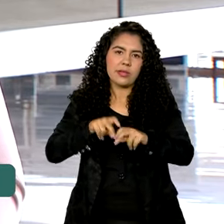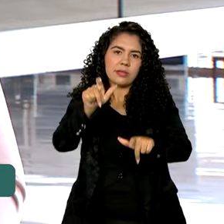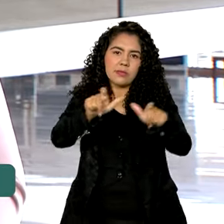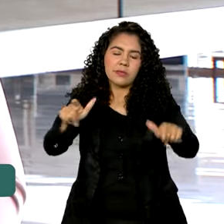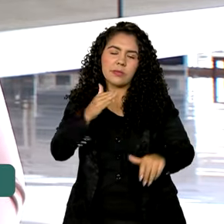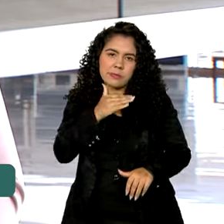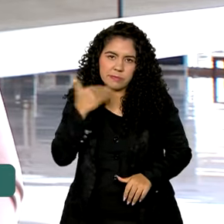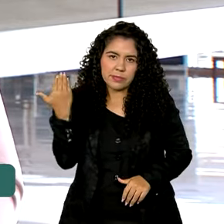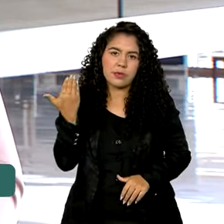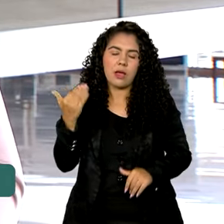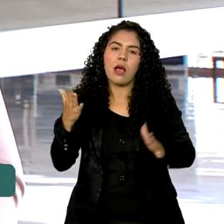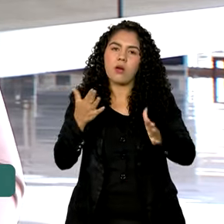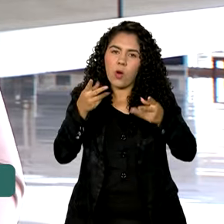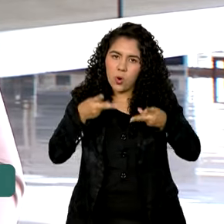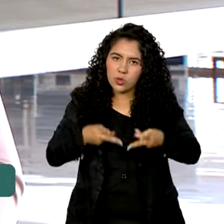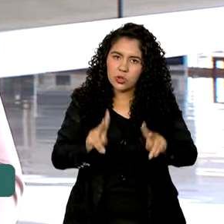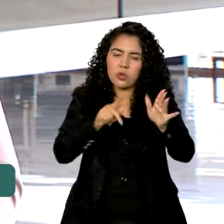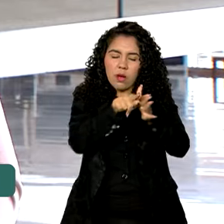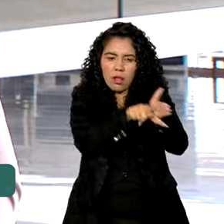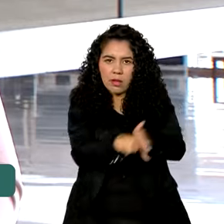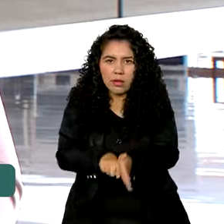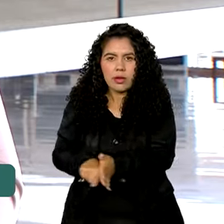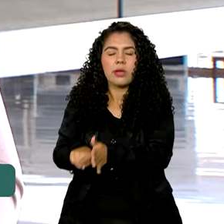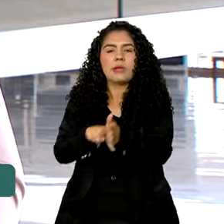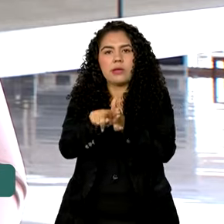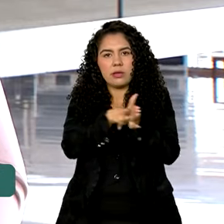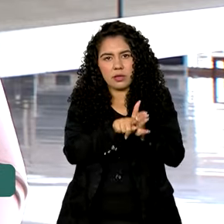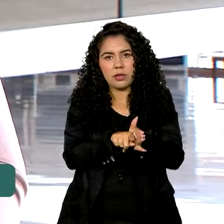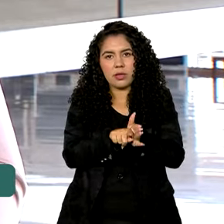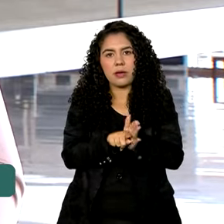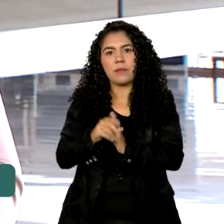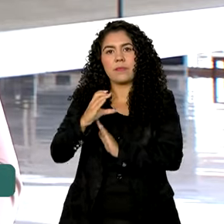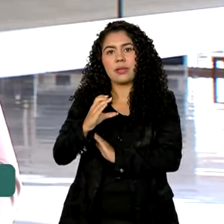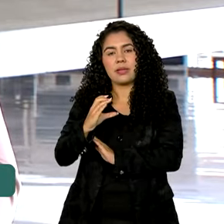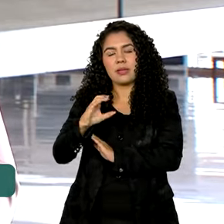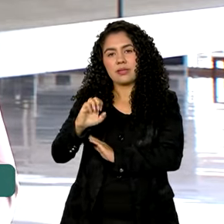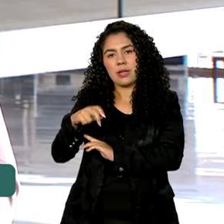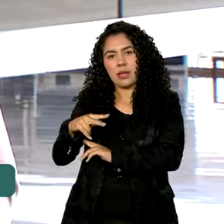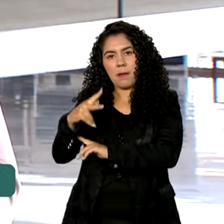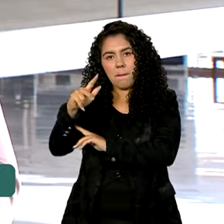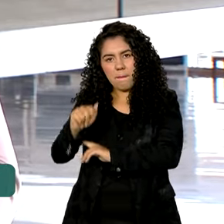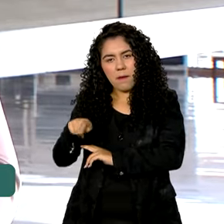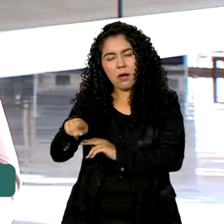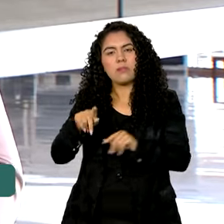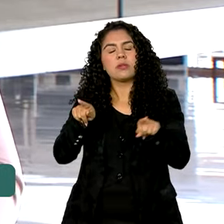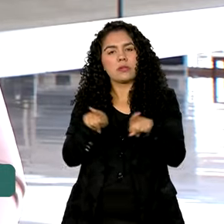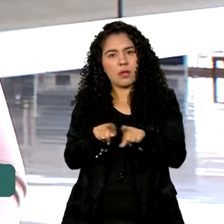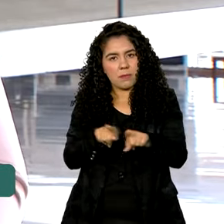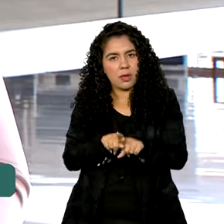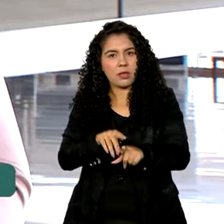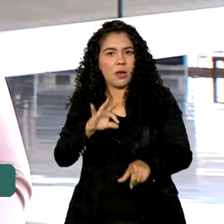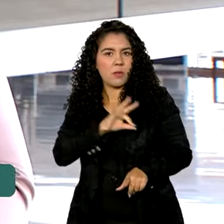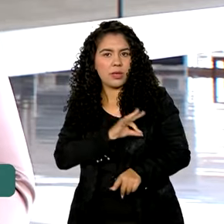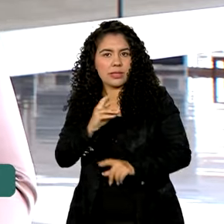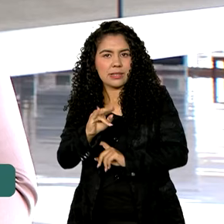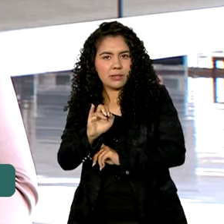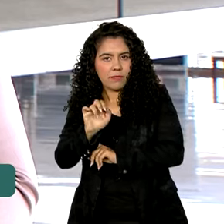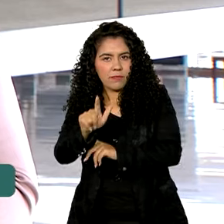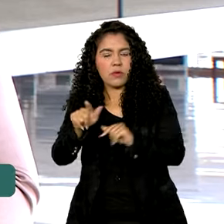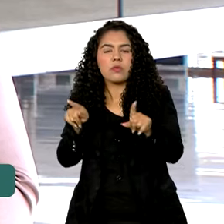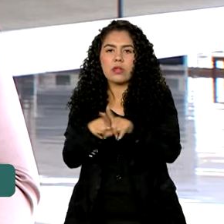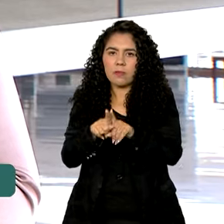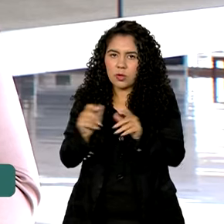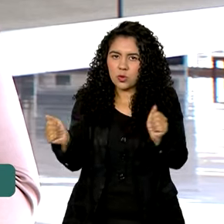investigações prosseguem a partir do Cipa como eu já indiquei aqui mas também com apoio da polícia civil do Estado de São Paulo onde ocorreu o